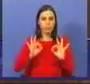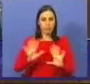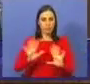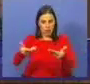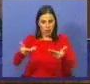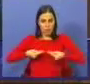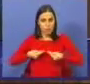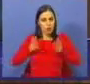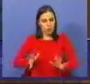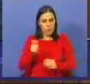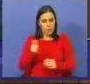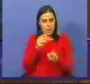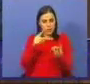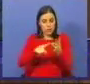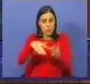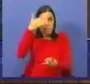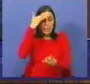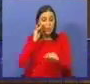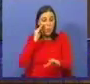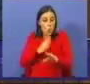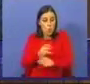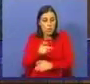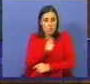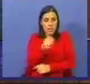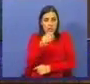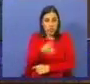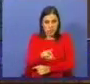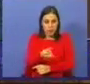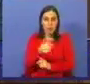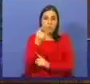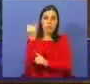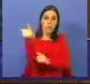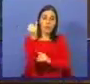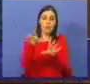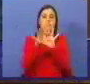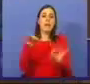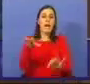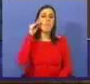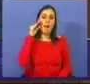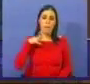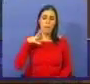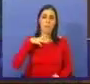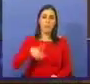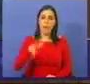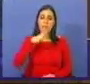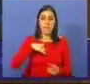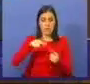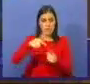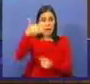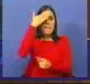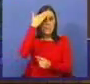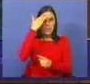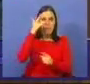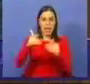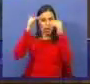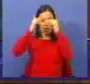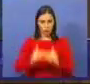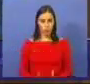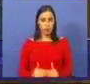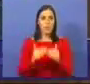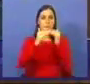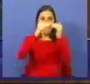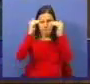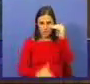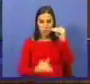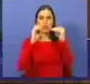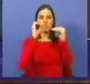trimestre, temos só previsões do último trimestre e uma instituição como o Banco de Portugal diz-nos que essa previsão é redução,